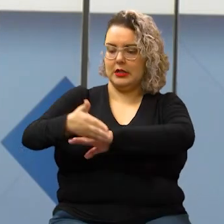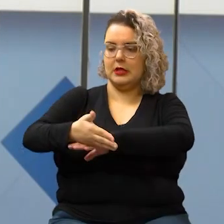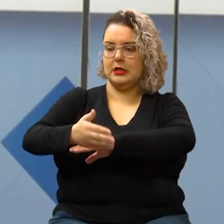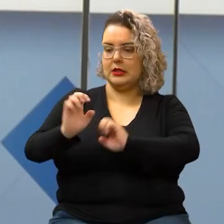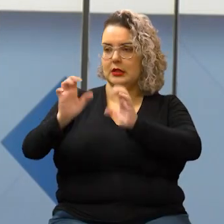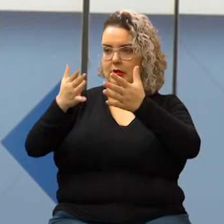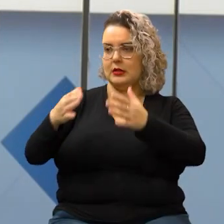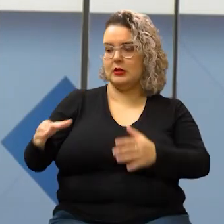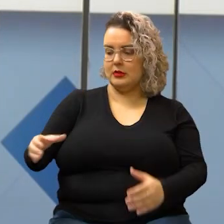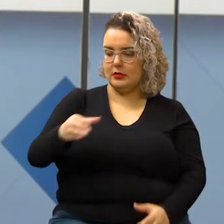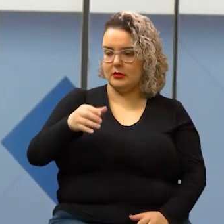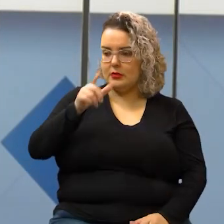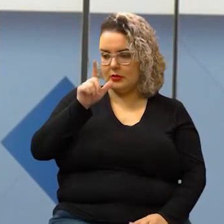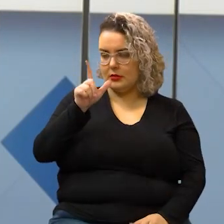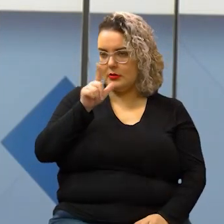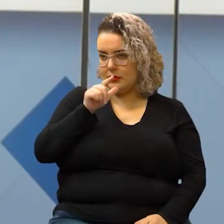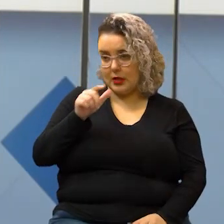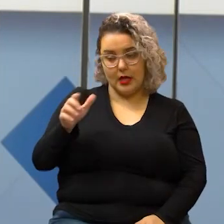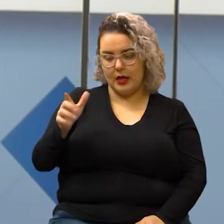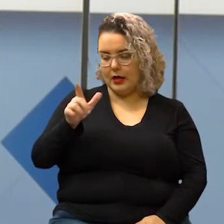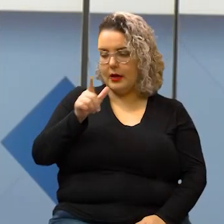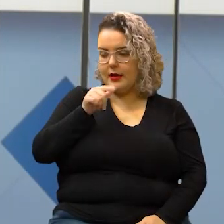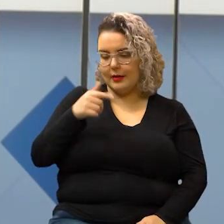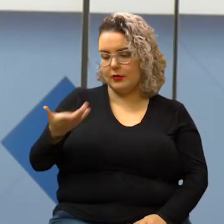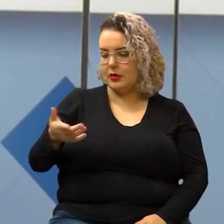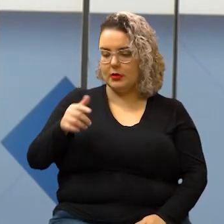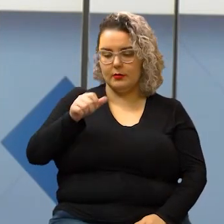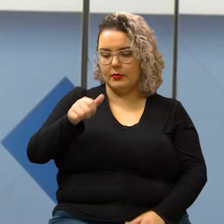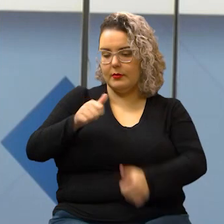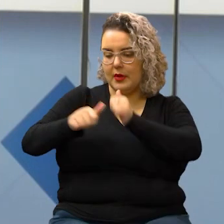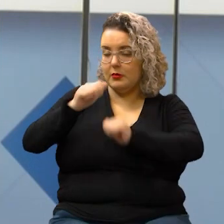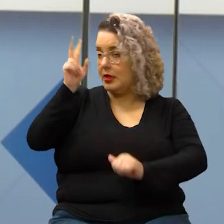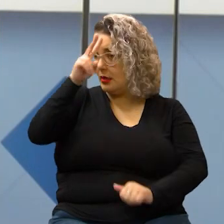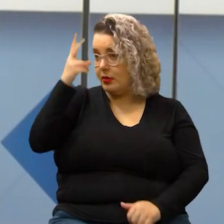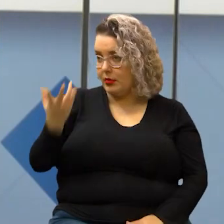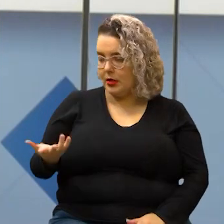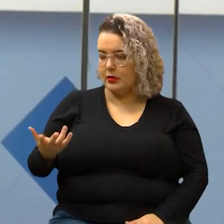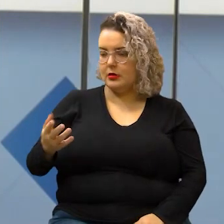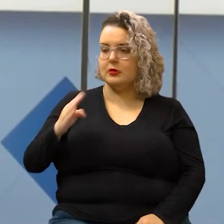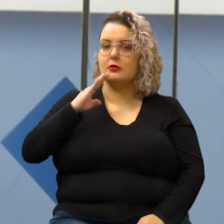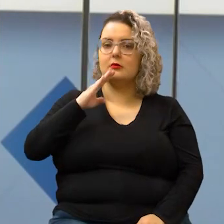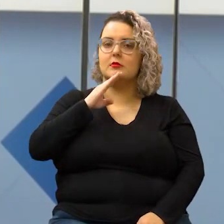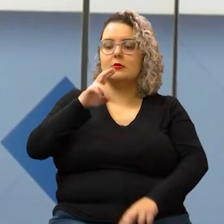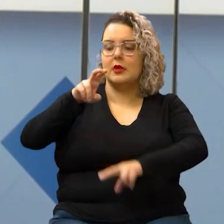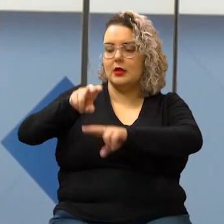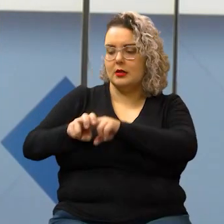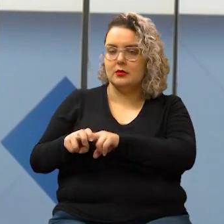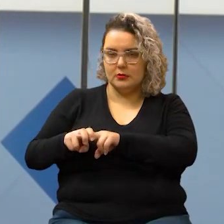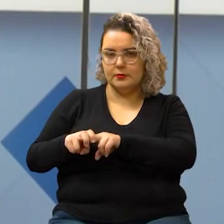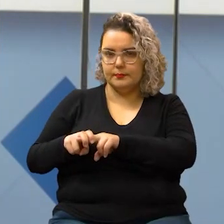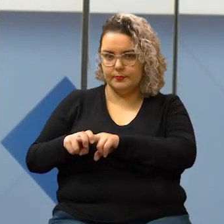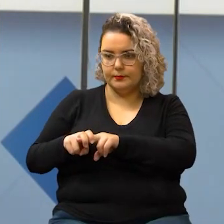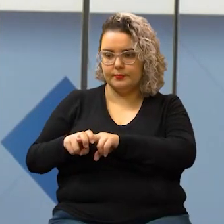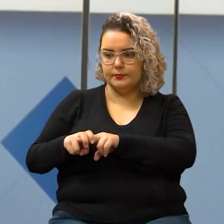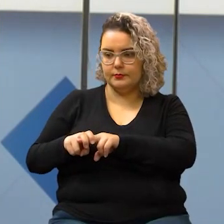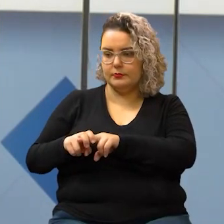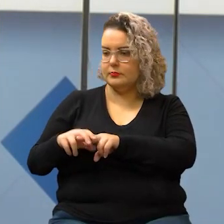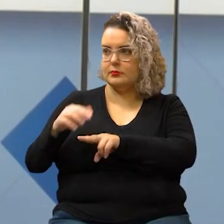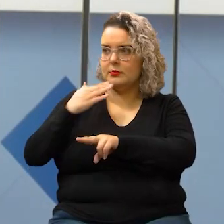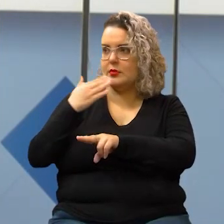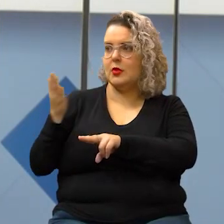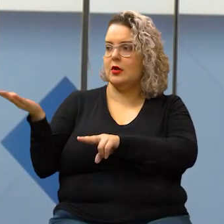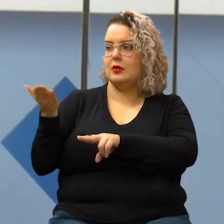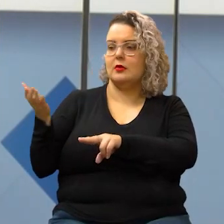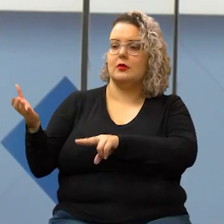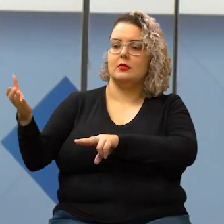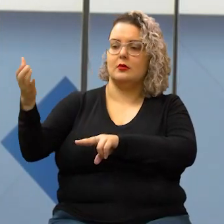uma bebida alcoólica. Tem bar que você sentou na mesa, sem você pedir, o garçom